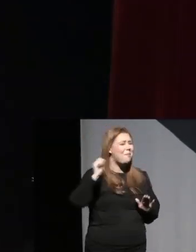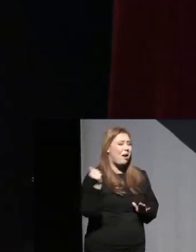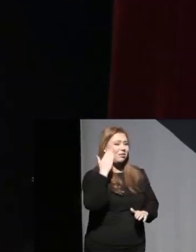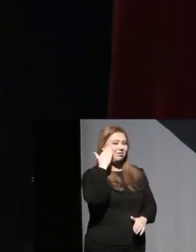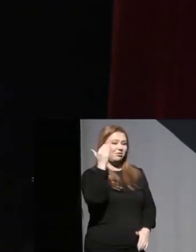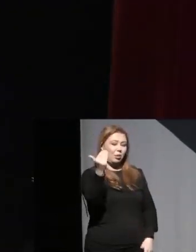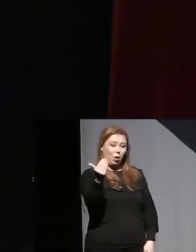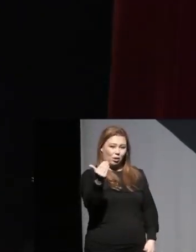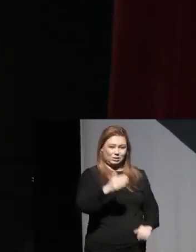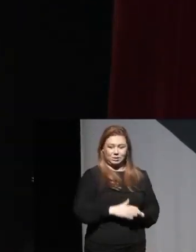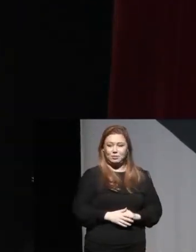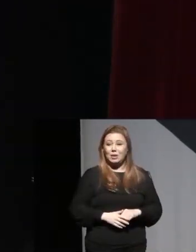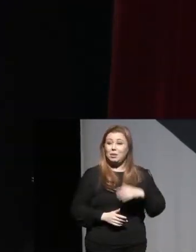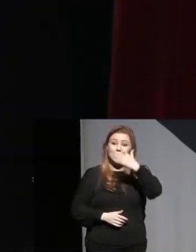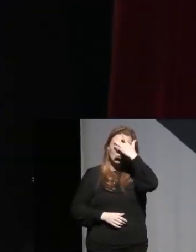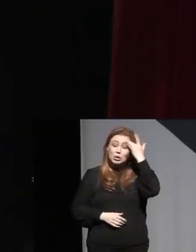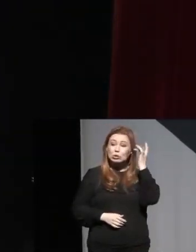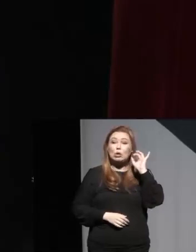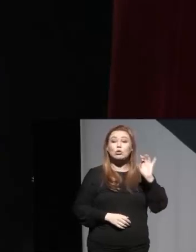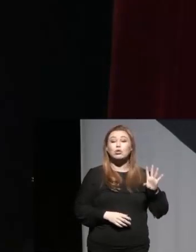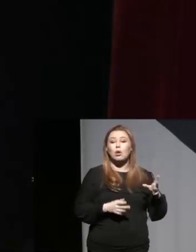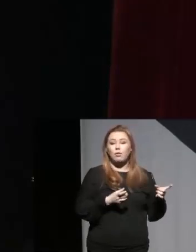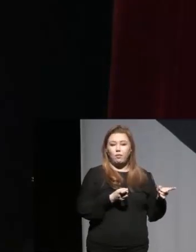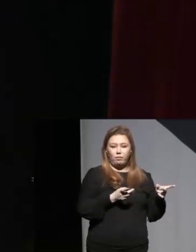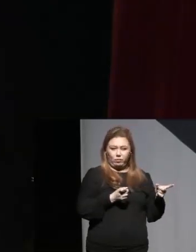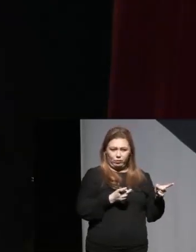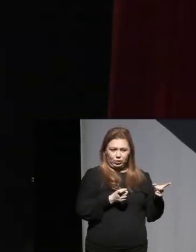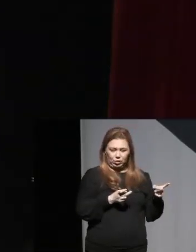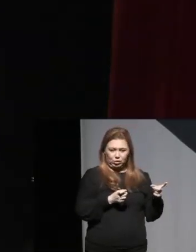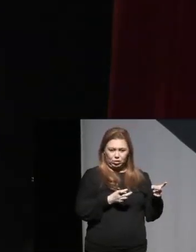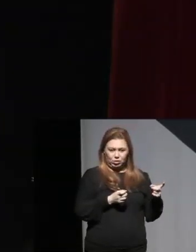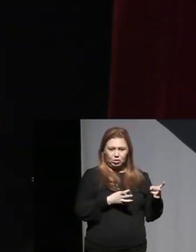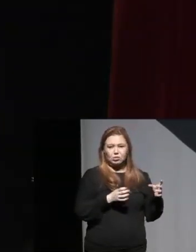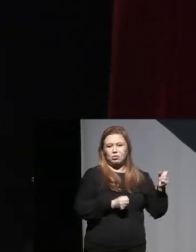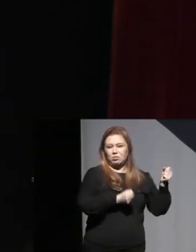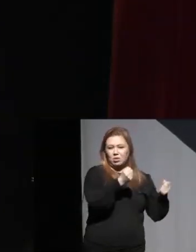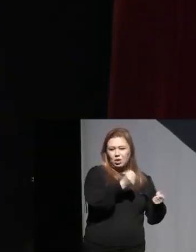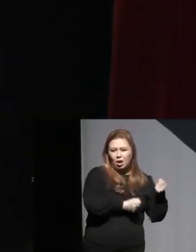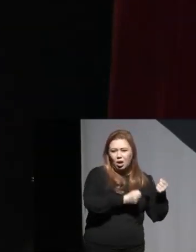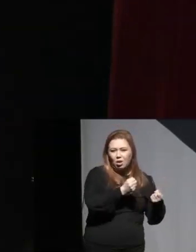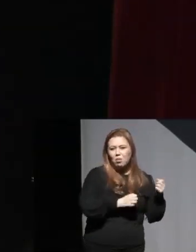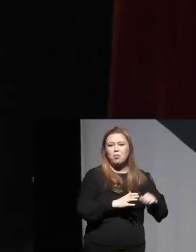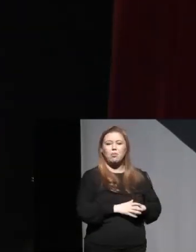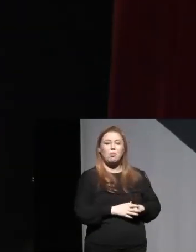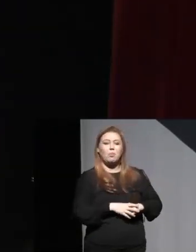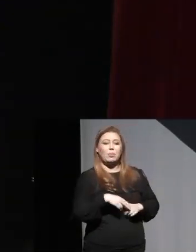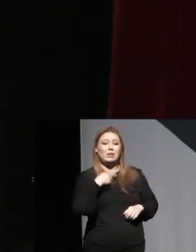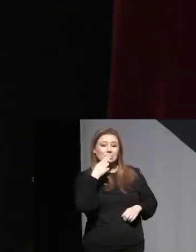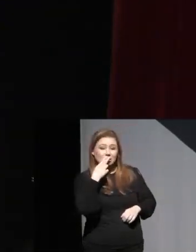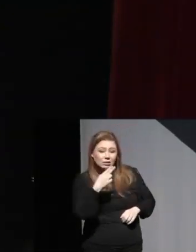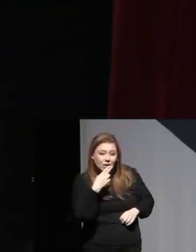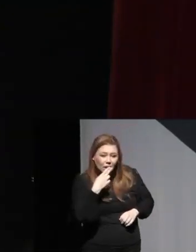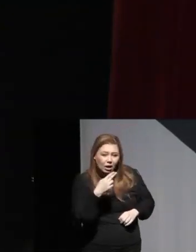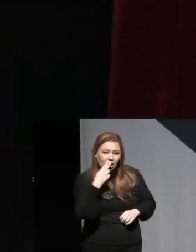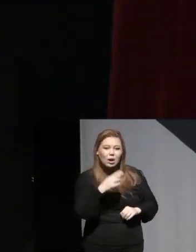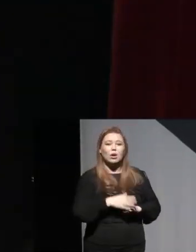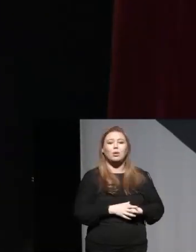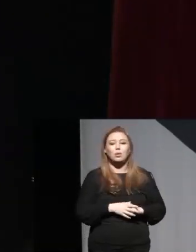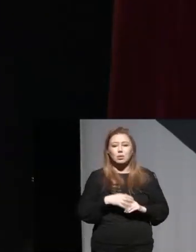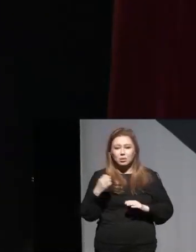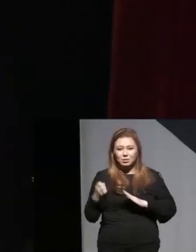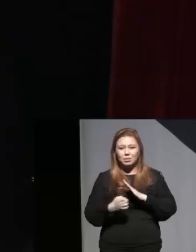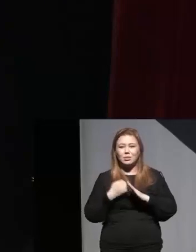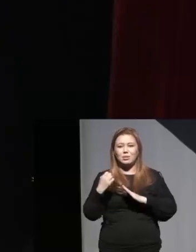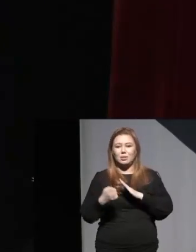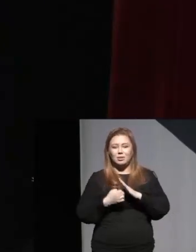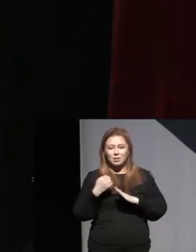Você só tinha gente que comercializava. Empresa de veículo, empresa de cigarro, uma série de